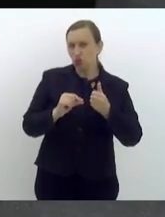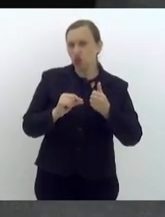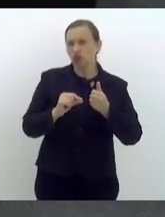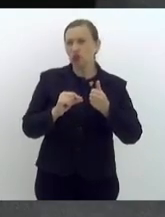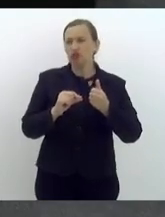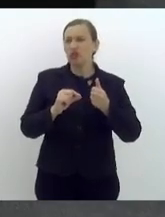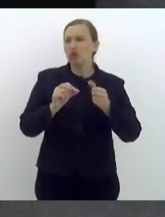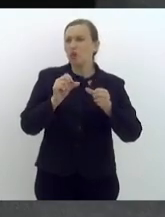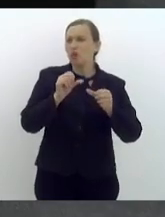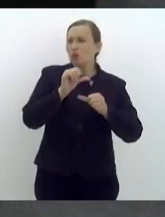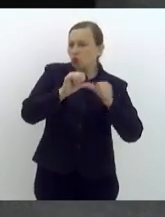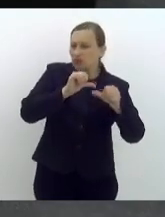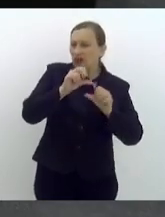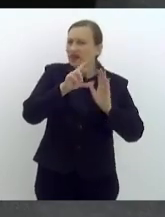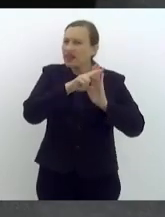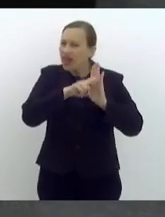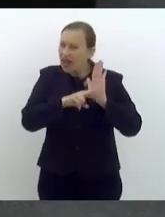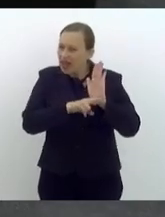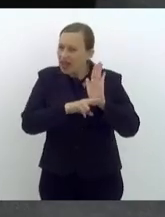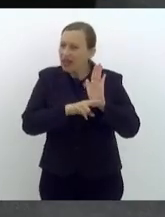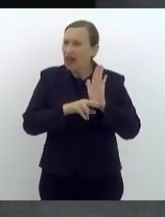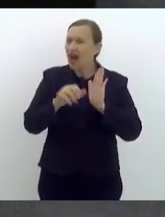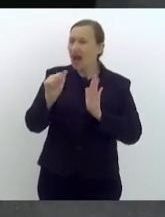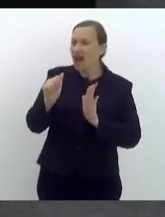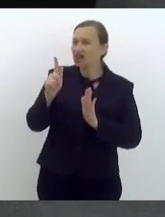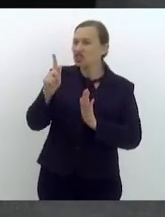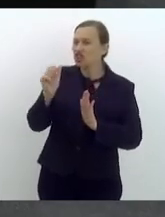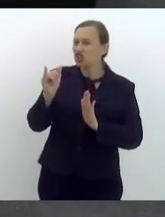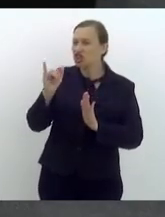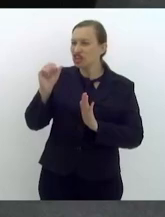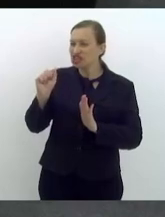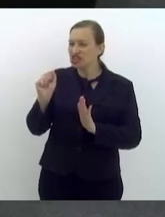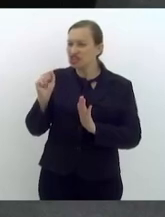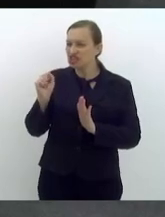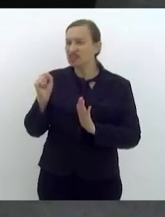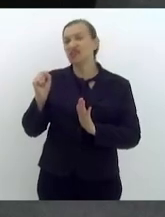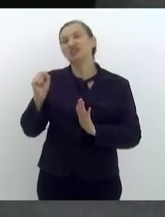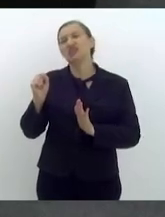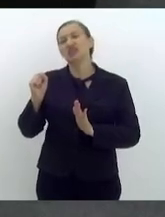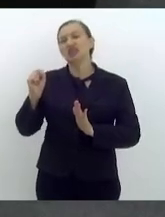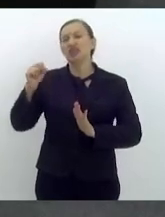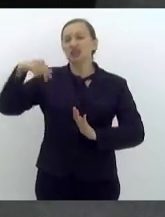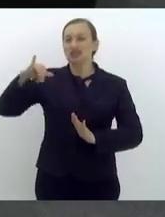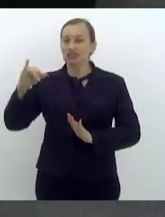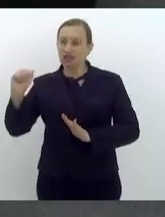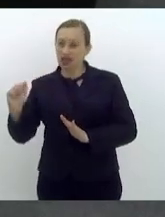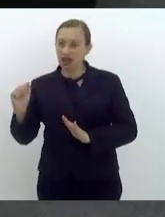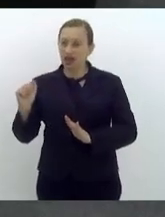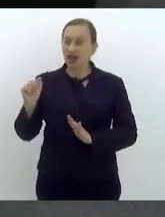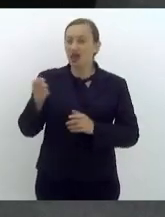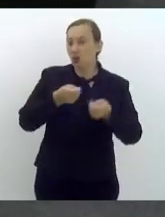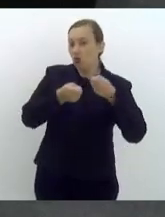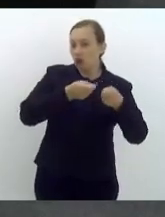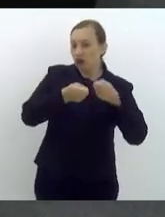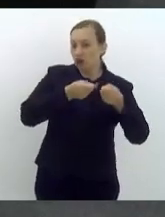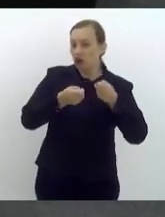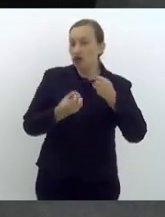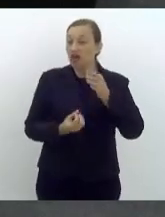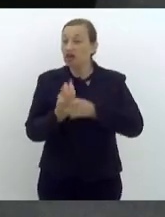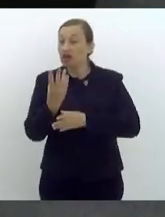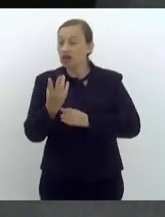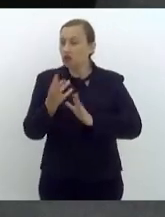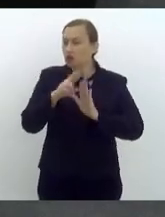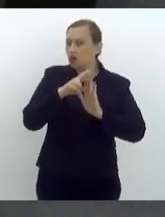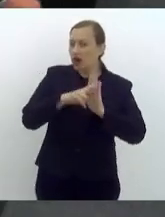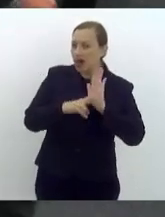dinamizar, modernizar as agências reguladoras, criando, como o deputado Luiz Paulo já explicou, critérios,